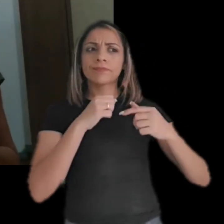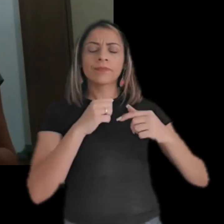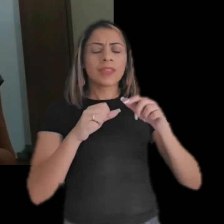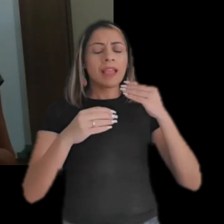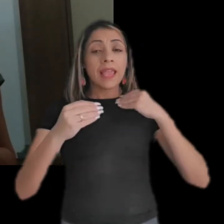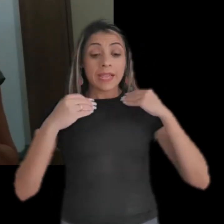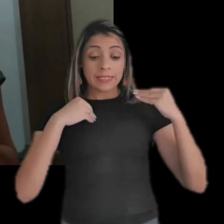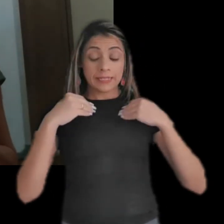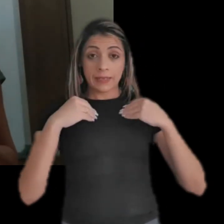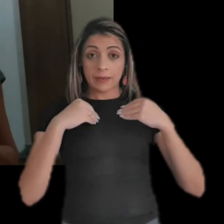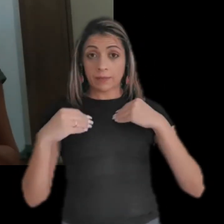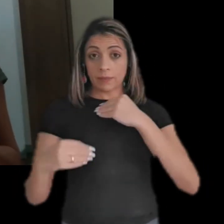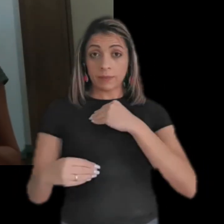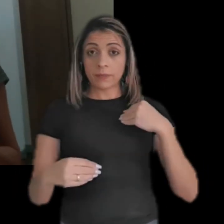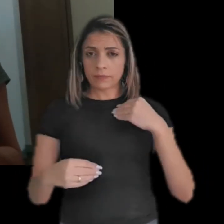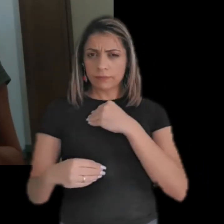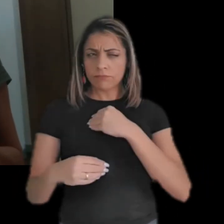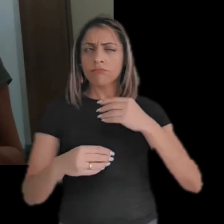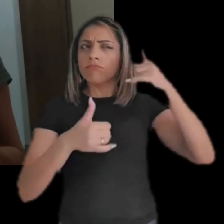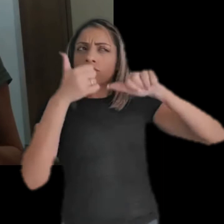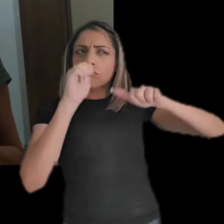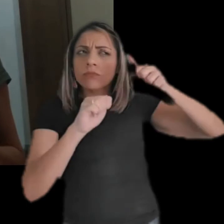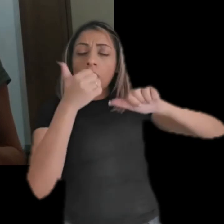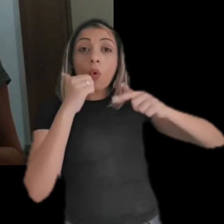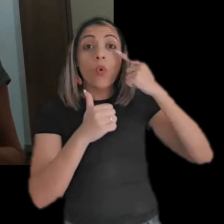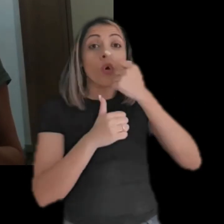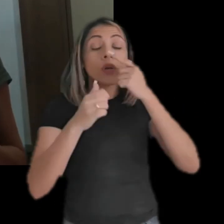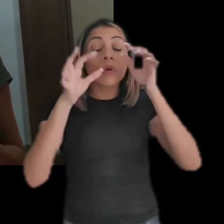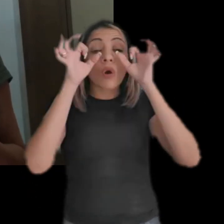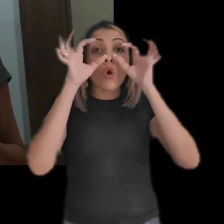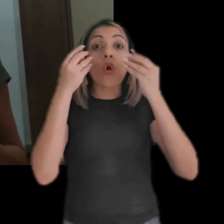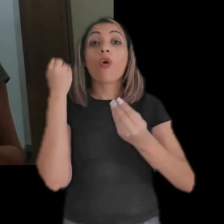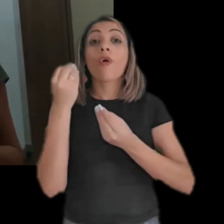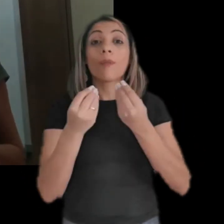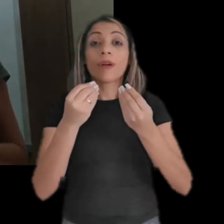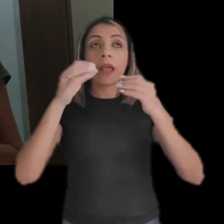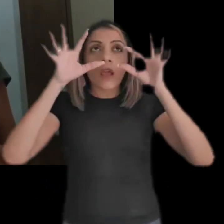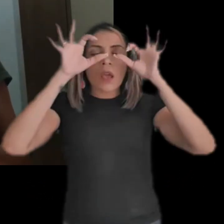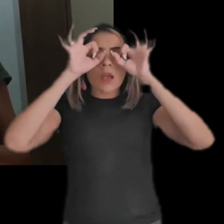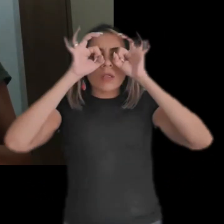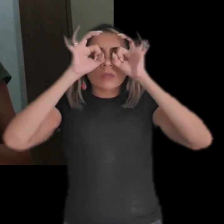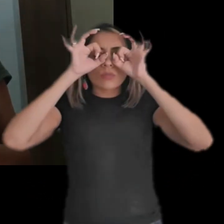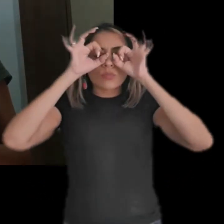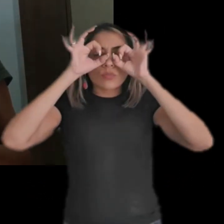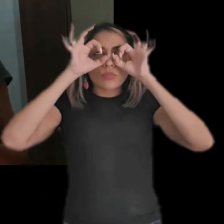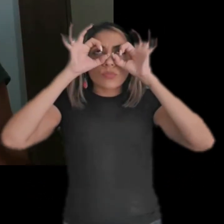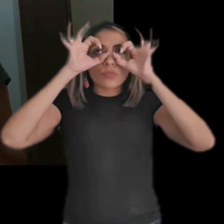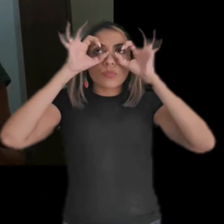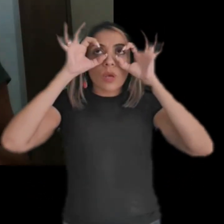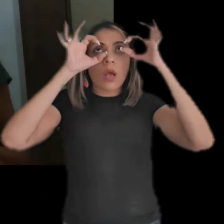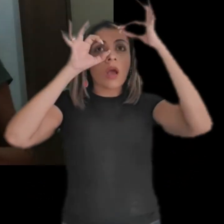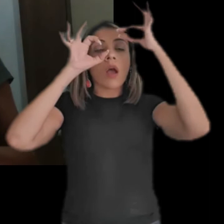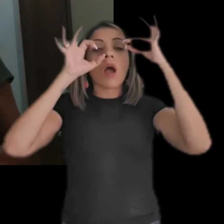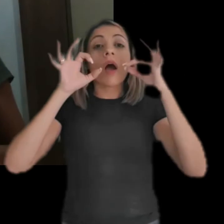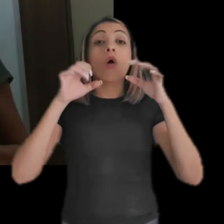pupila dilatada, esse orifício que a pupila fica maior, então o médico pode examinar melhor. Ele